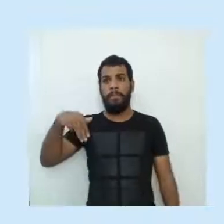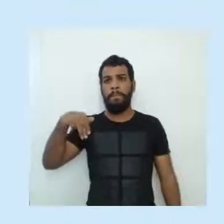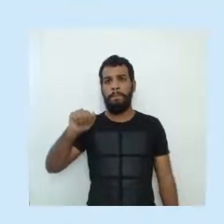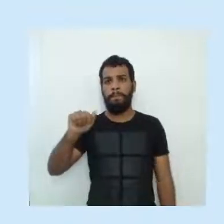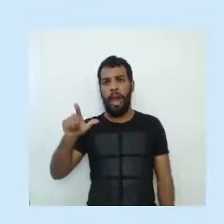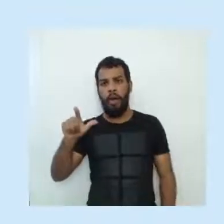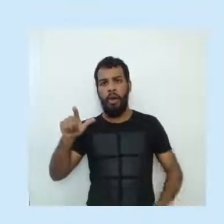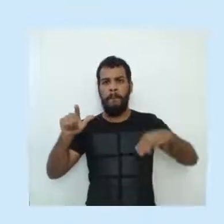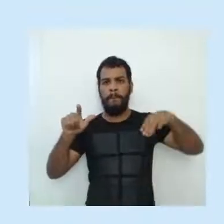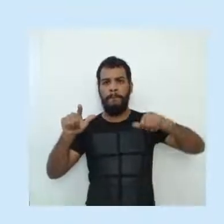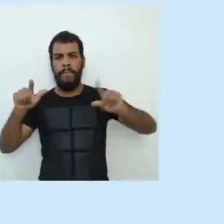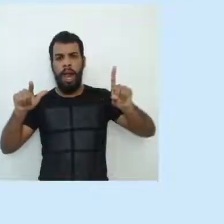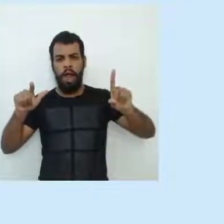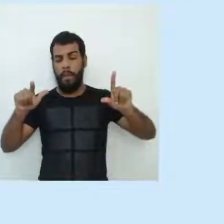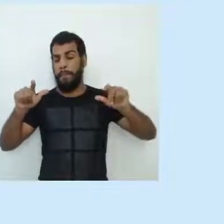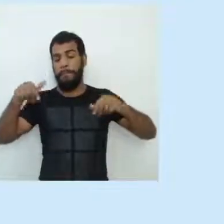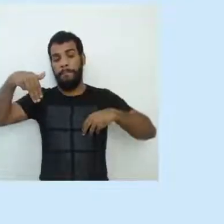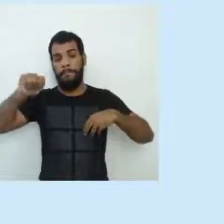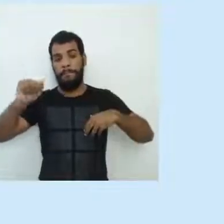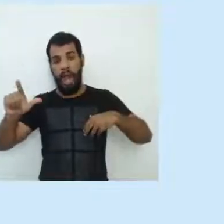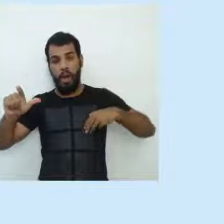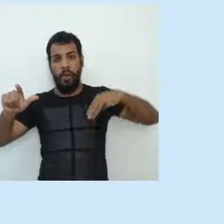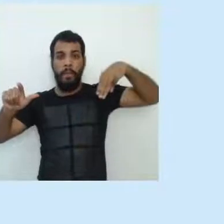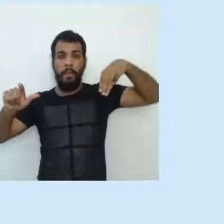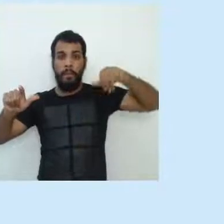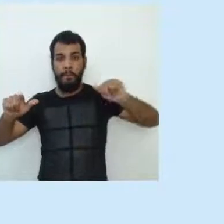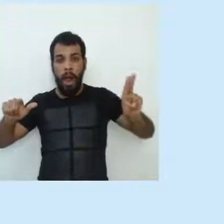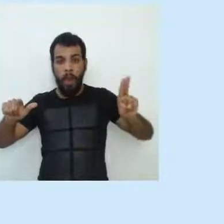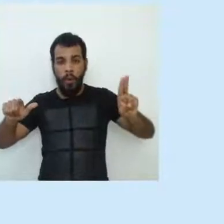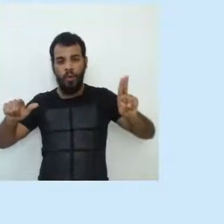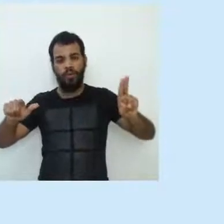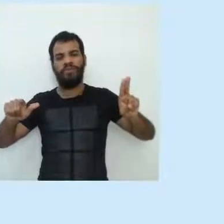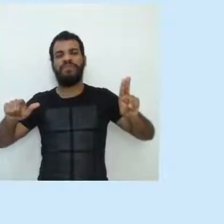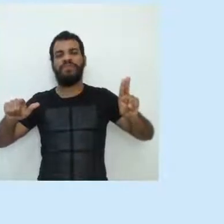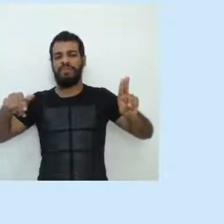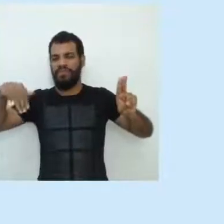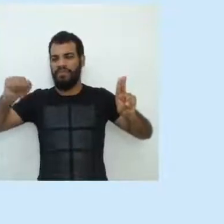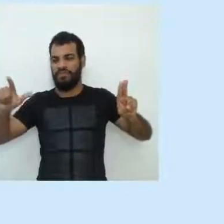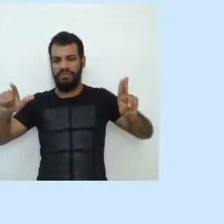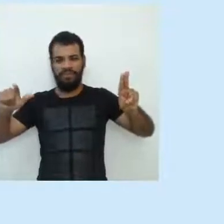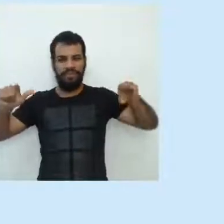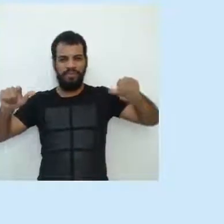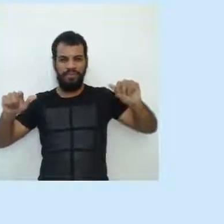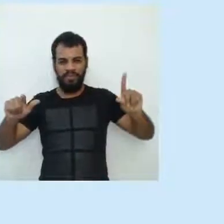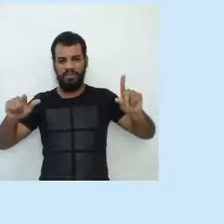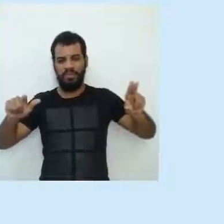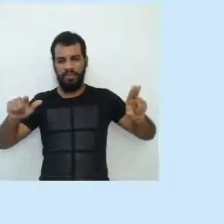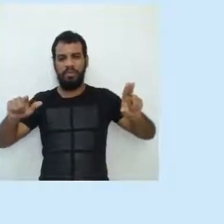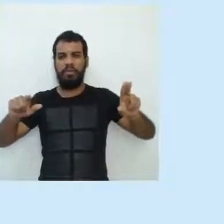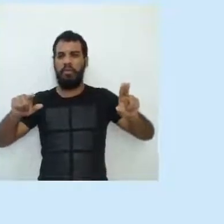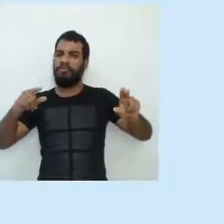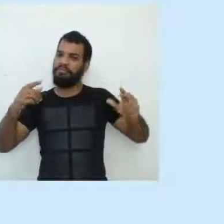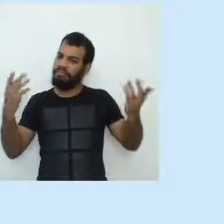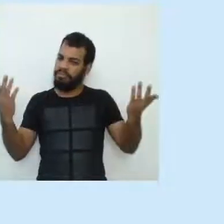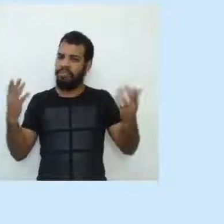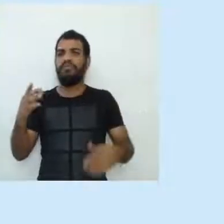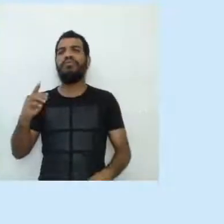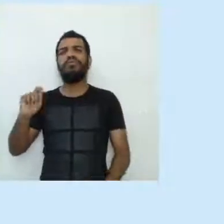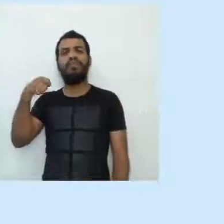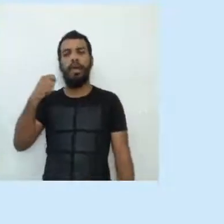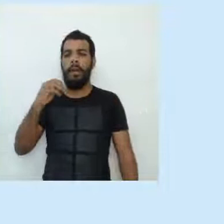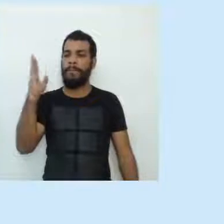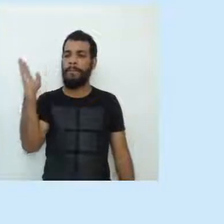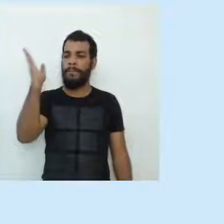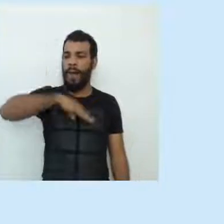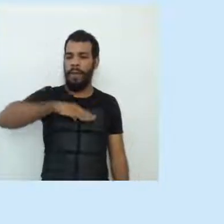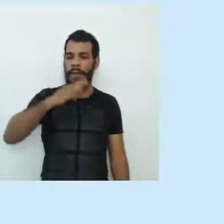com L. Ao contrário do que alguns pensam, não é simplesmente escolher, hoje eu vou usar o mal com U, porque eu estou muito afim